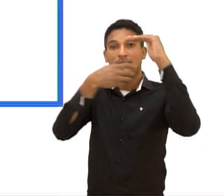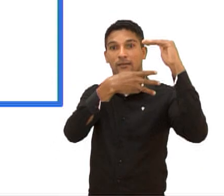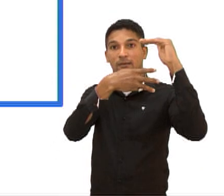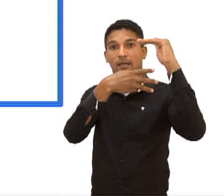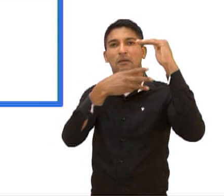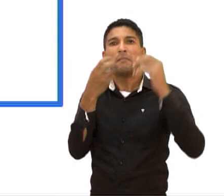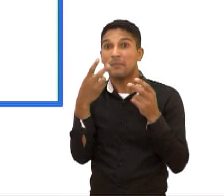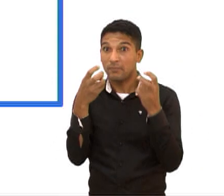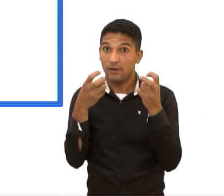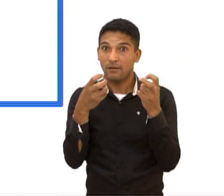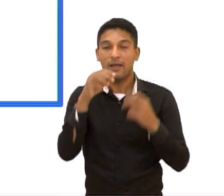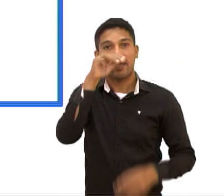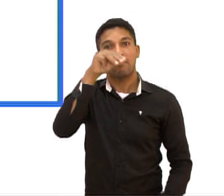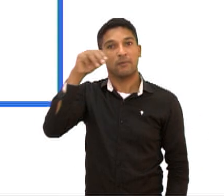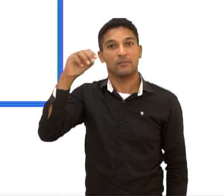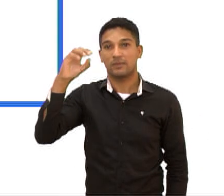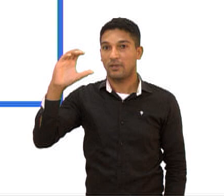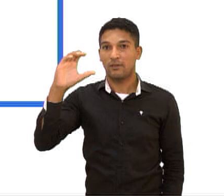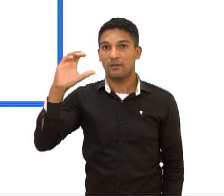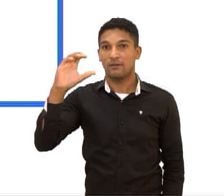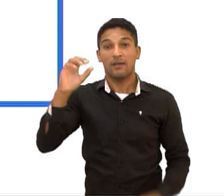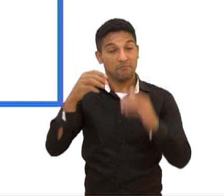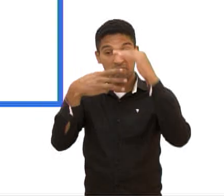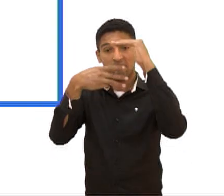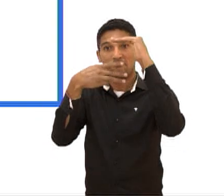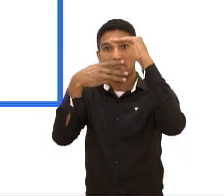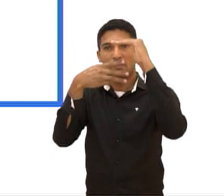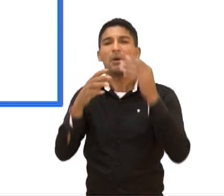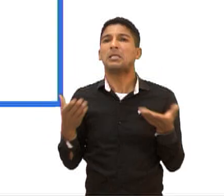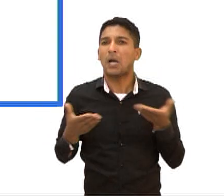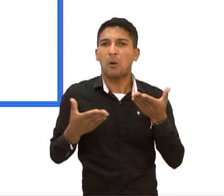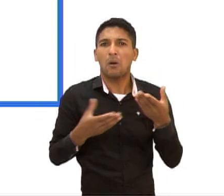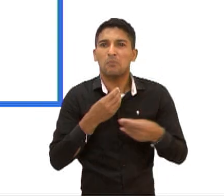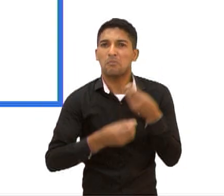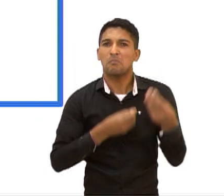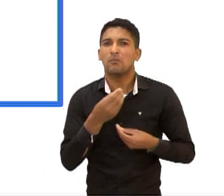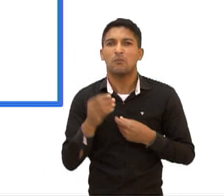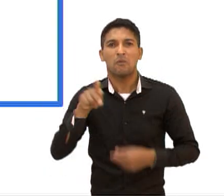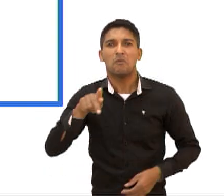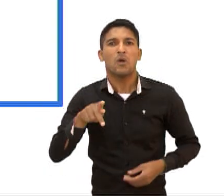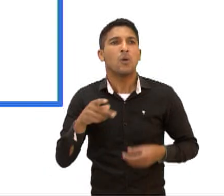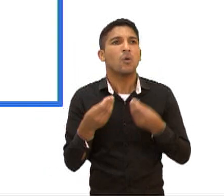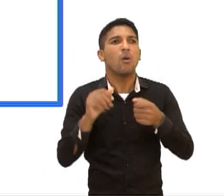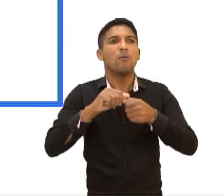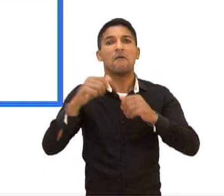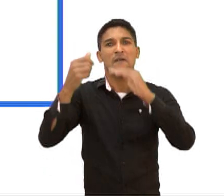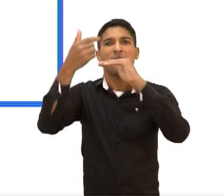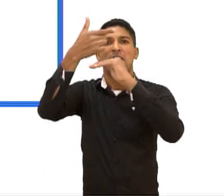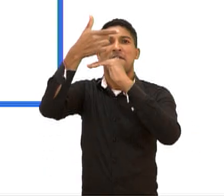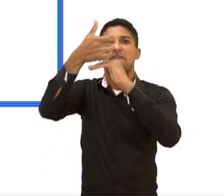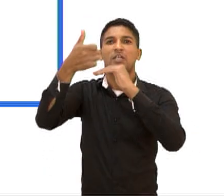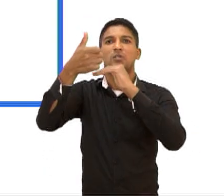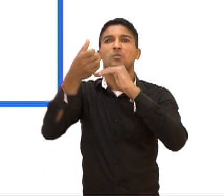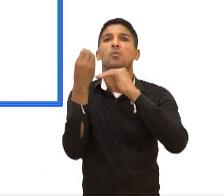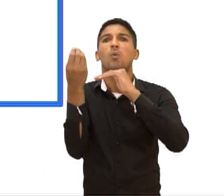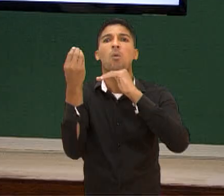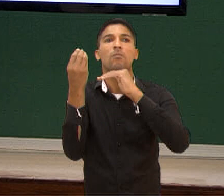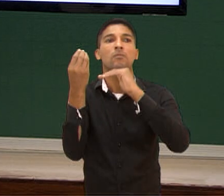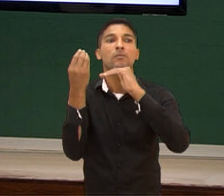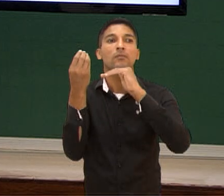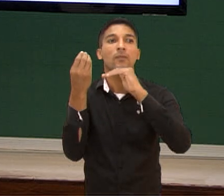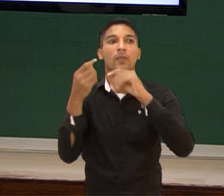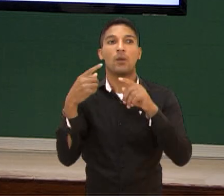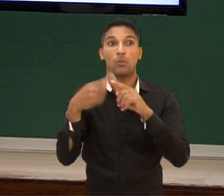MMC sendo quem? O 3. E agora, professora? Mas como é que surgiu esse 21 aqui? Porque a gente sabe